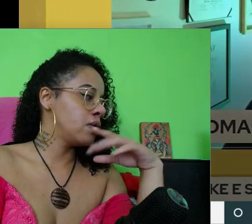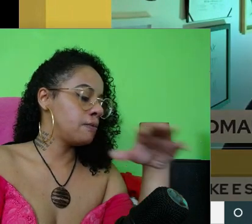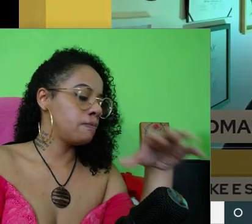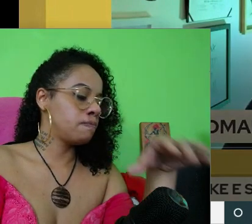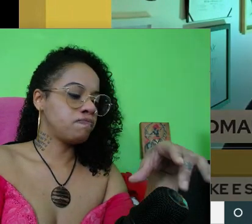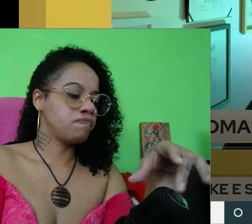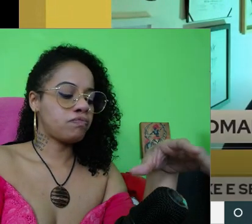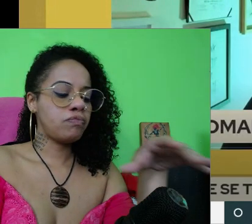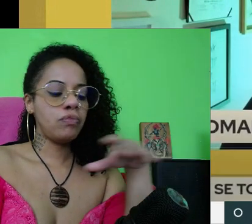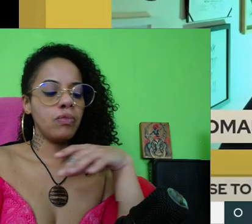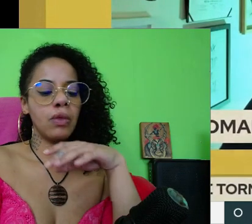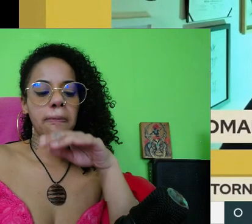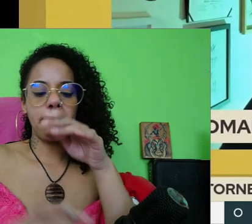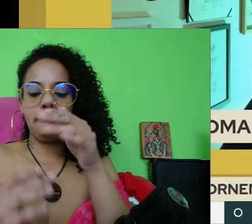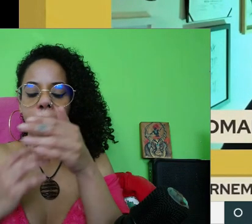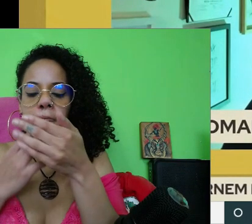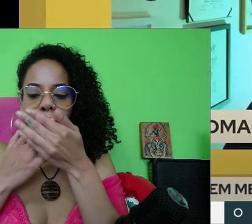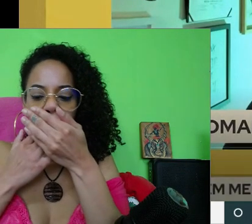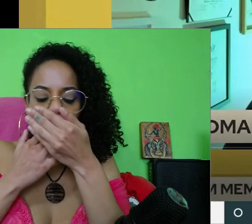anos